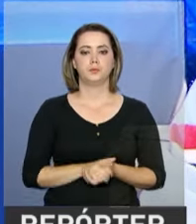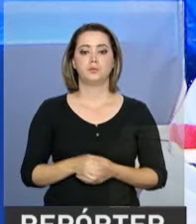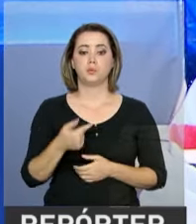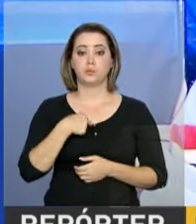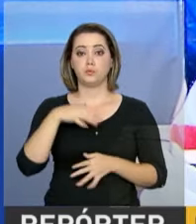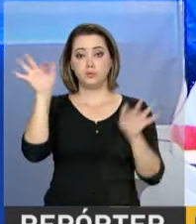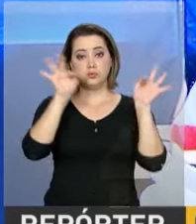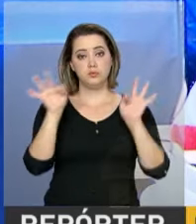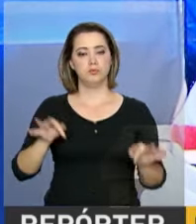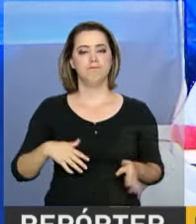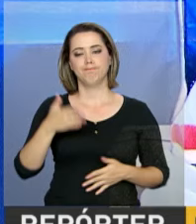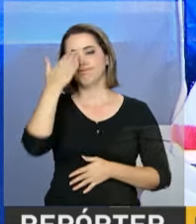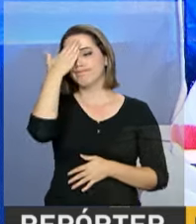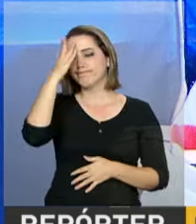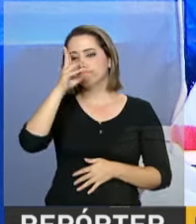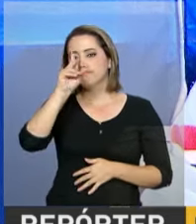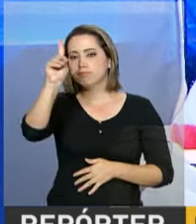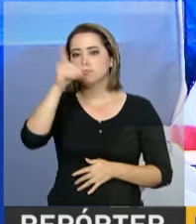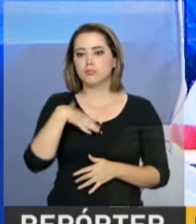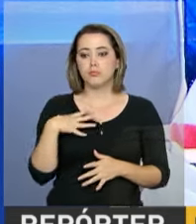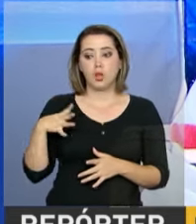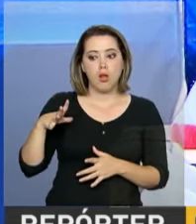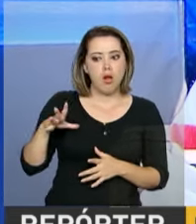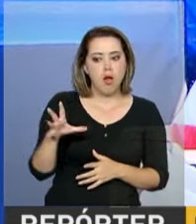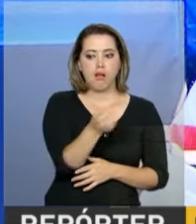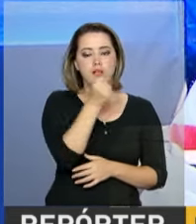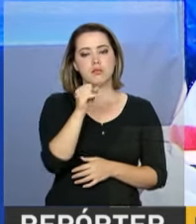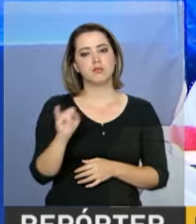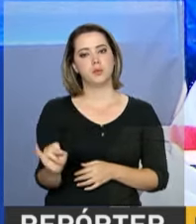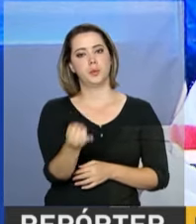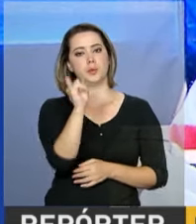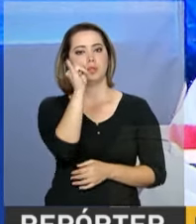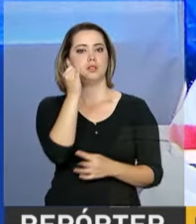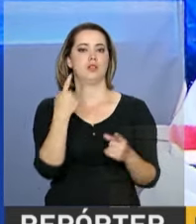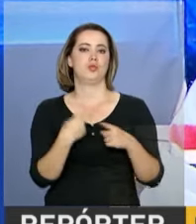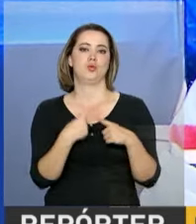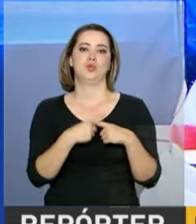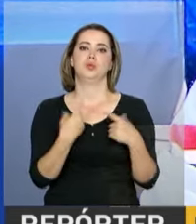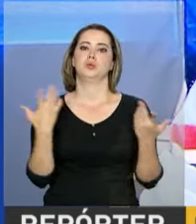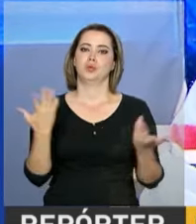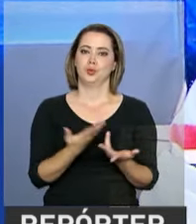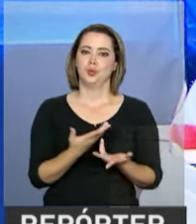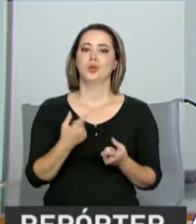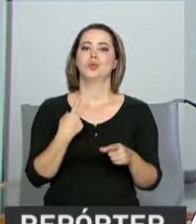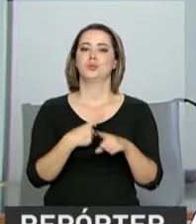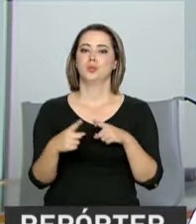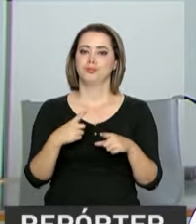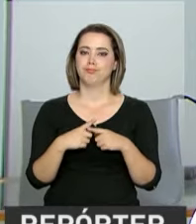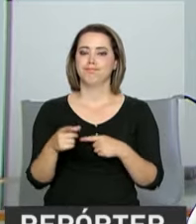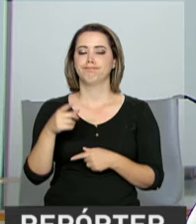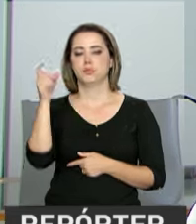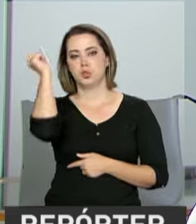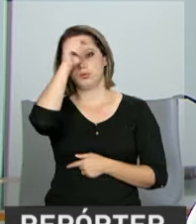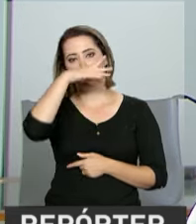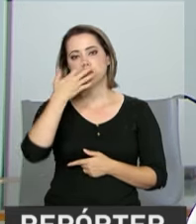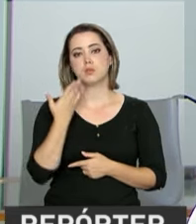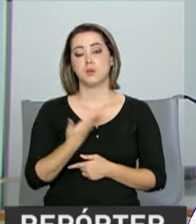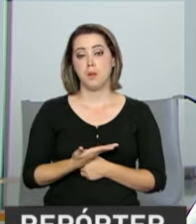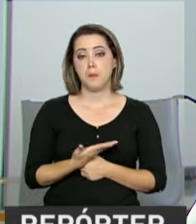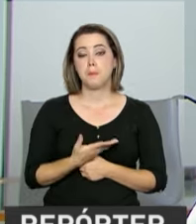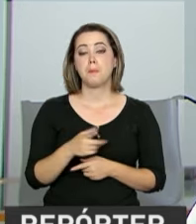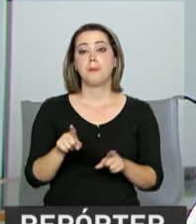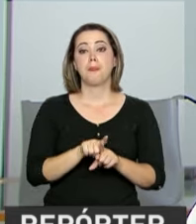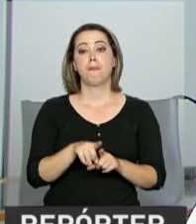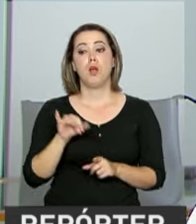a Deus, abracei essa oportunidade com unhas e dentes, porque as coisas não estão fáceis, está difícil. A oportunidade que